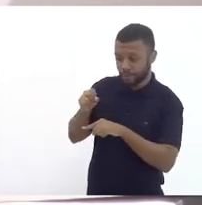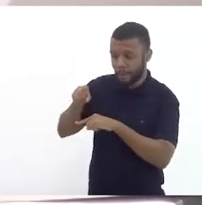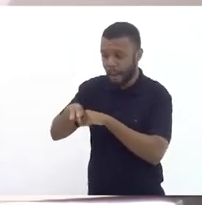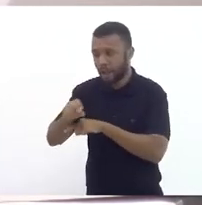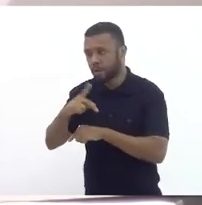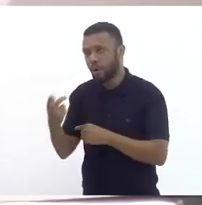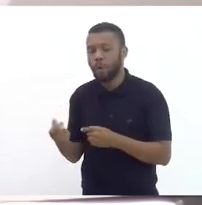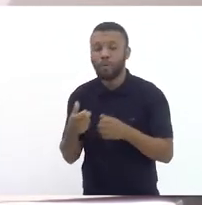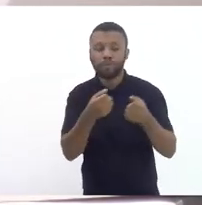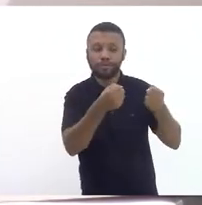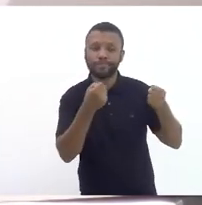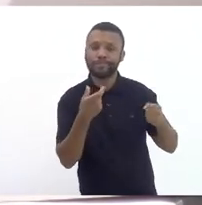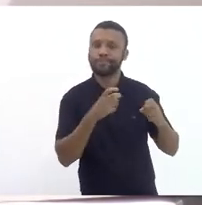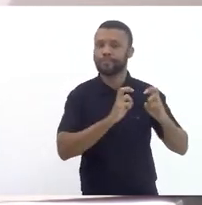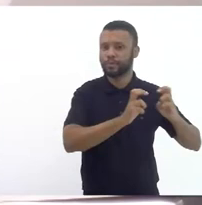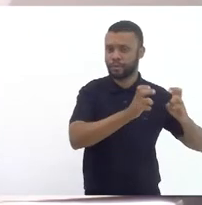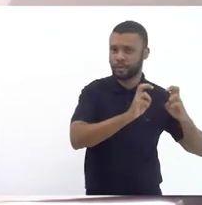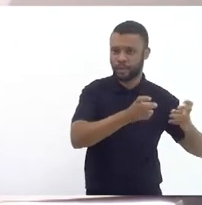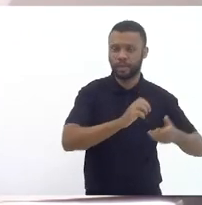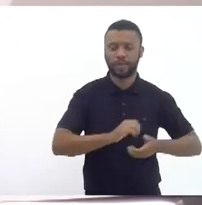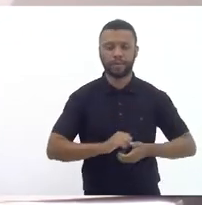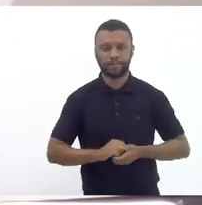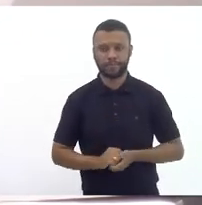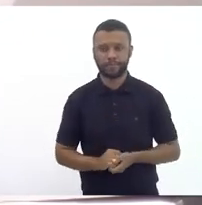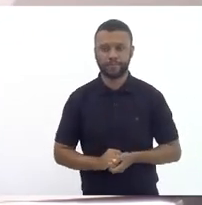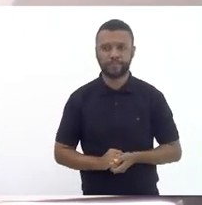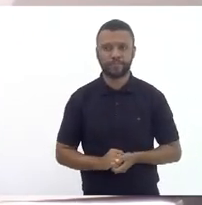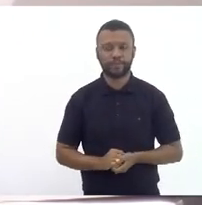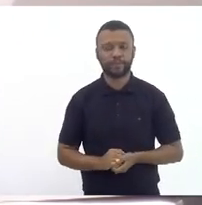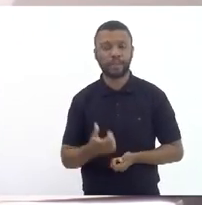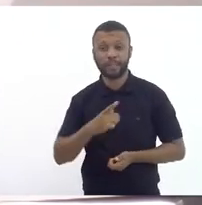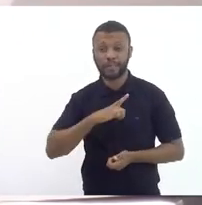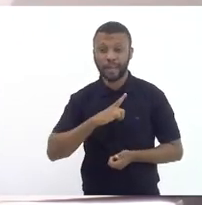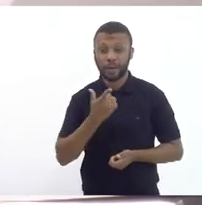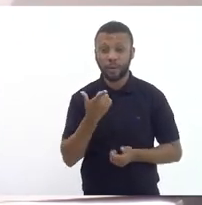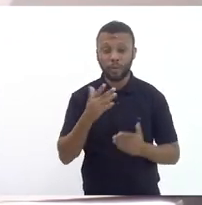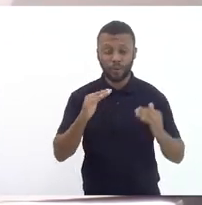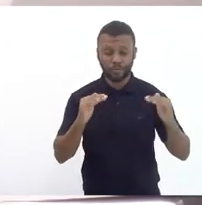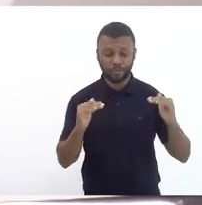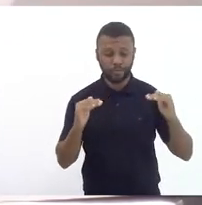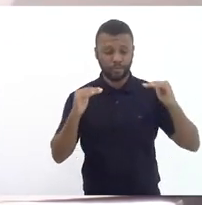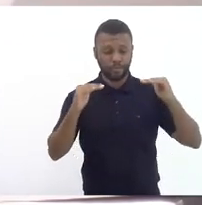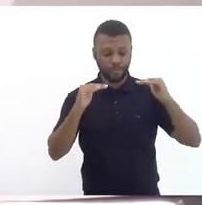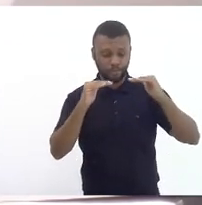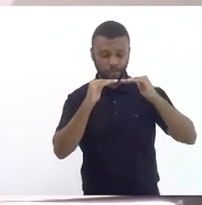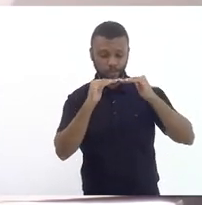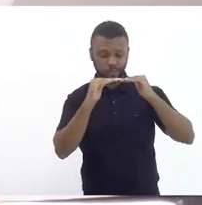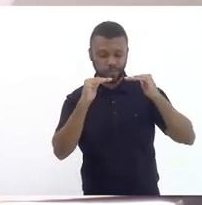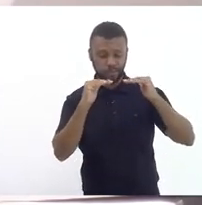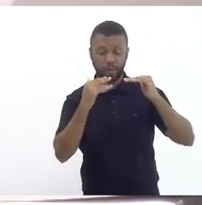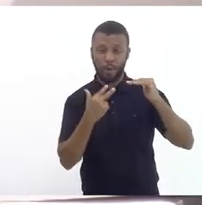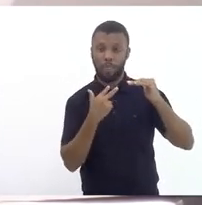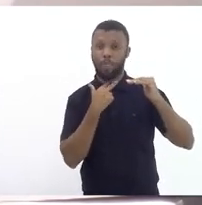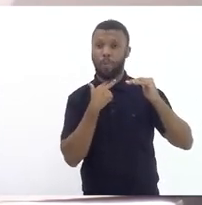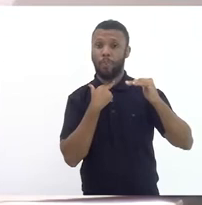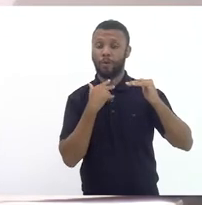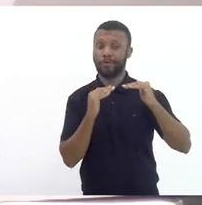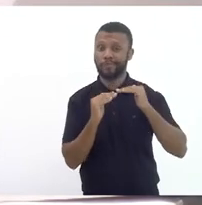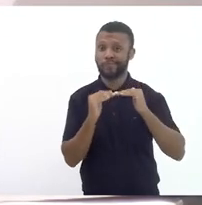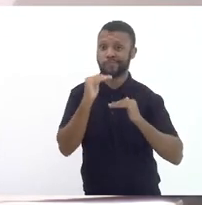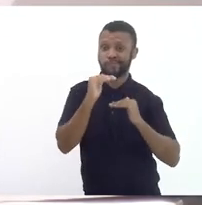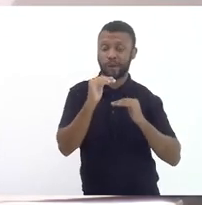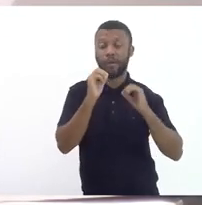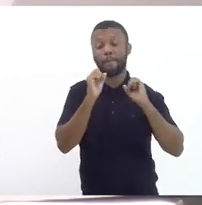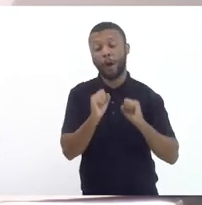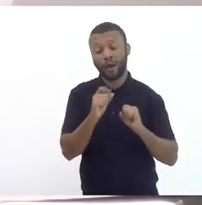distância horizontal entre o trem e a plataforma de embarque e desembarque, bem como o desnível vertical entre os mesmos, não podem ultrapassar medidas que põem em risco